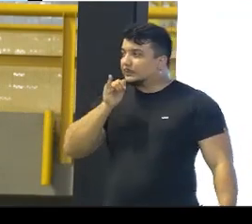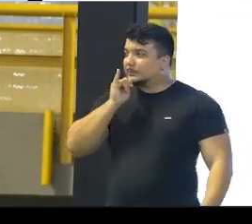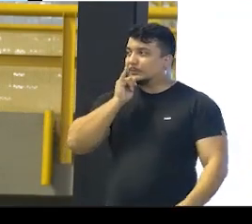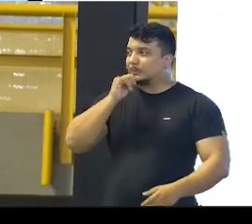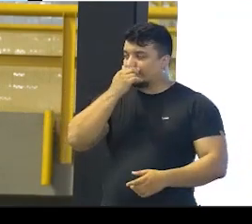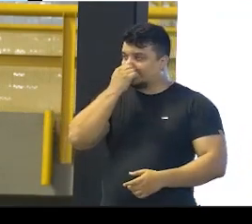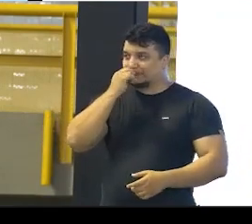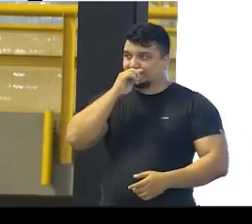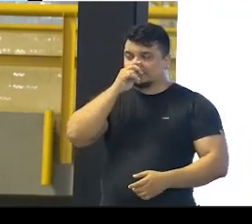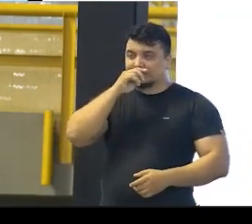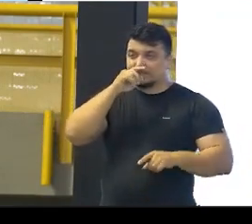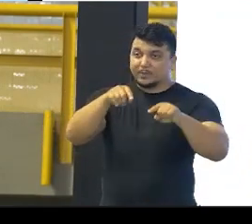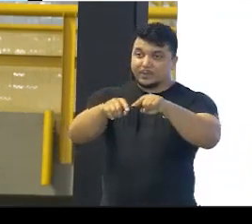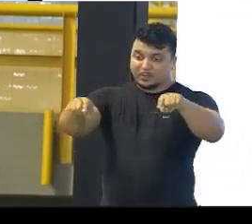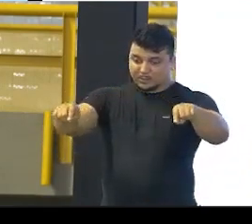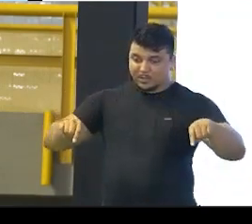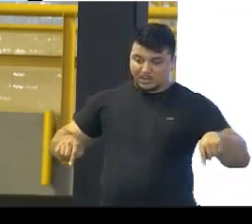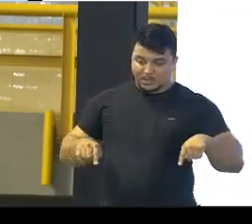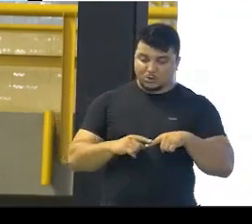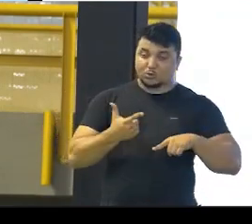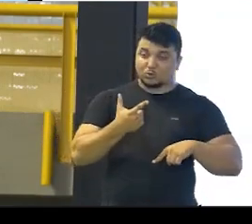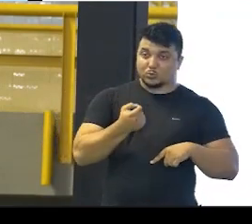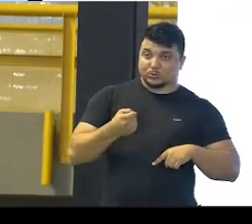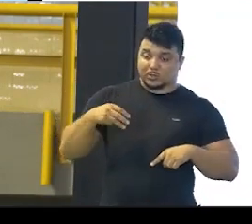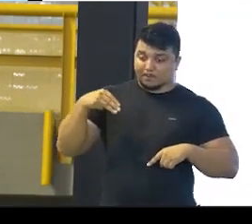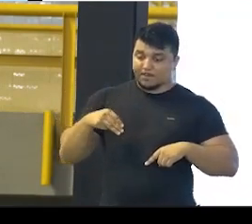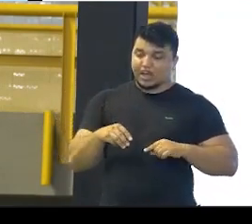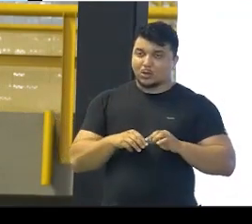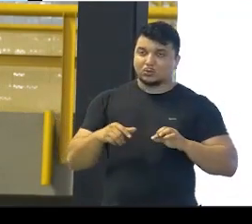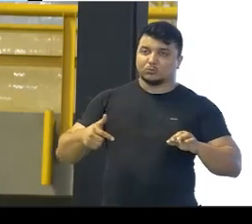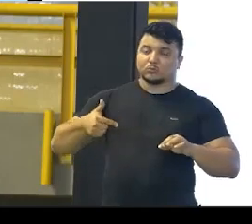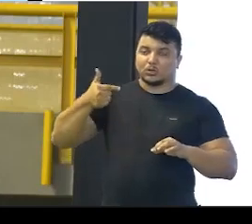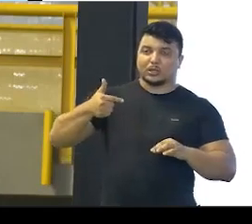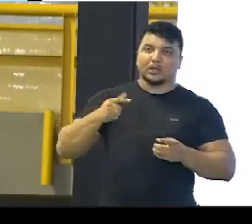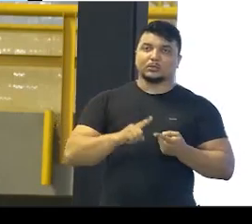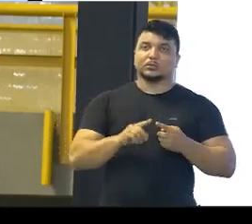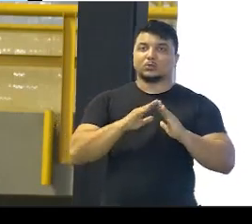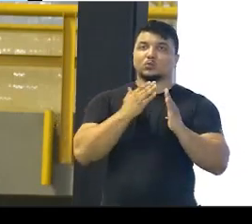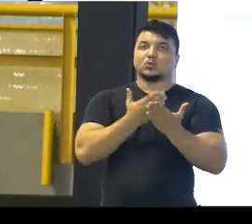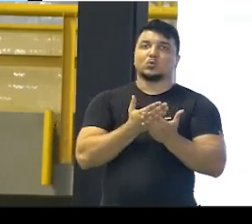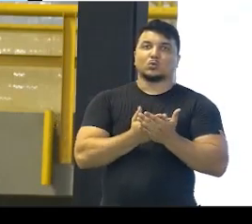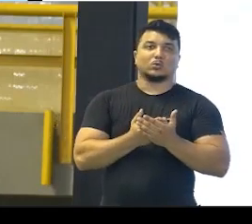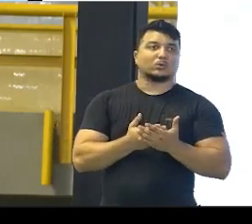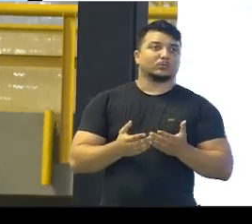Gente, quando a gente fala de área, eu vou dizer aqui uma coisa.